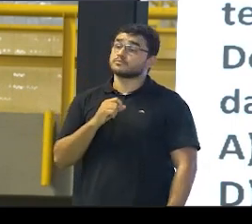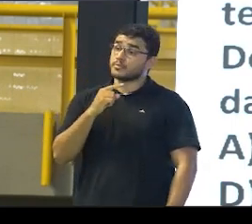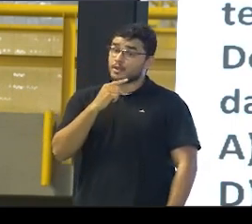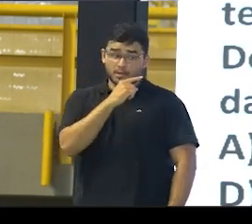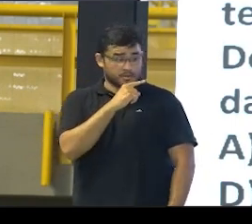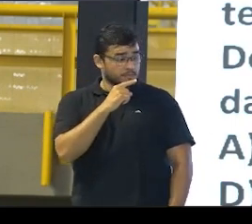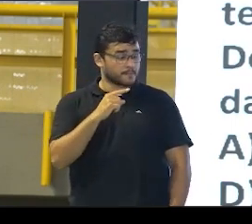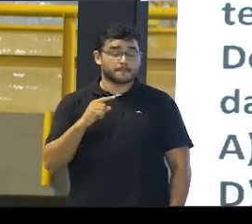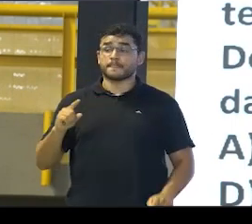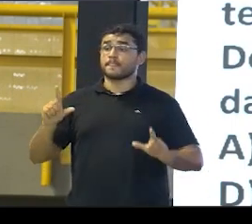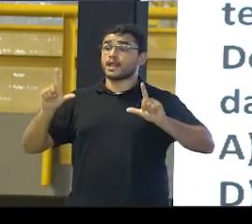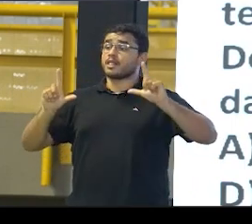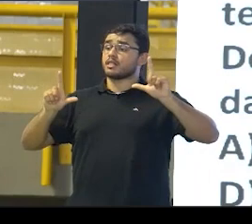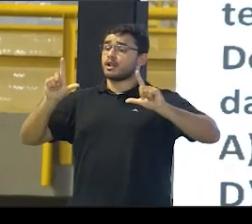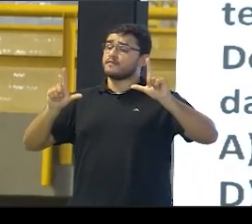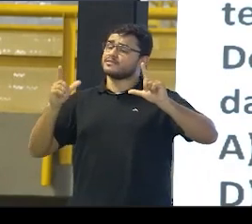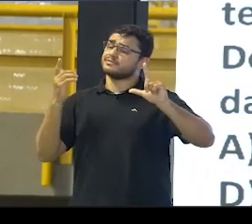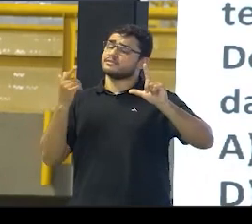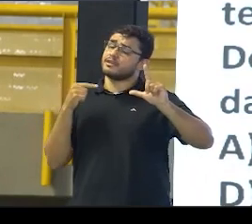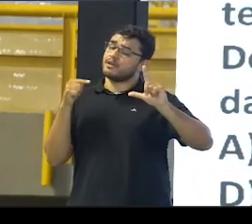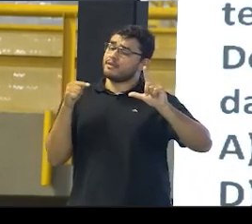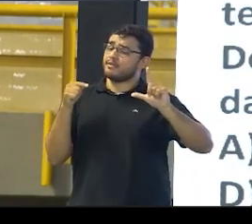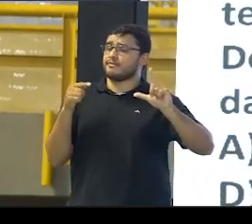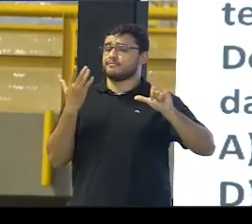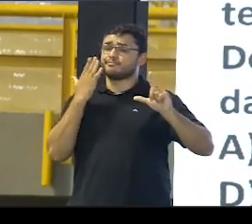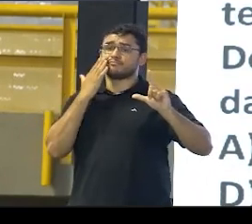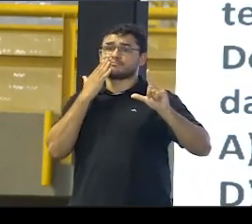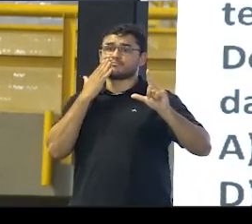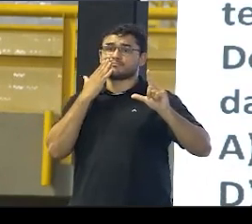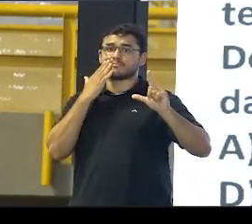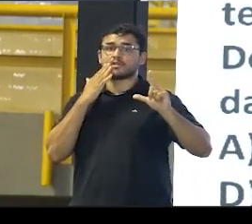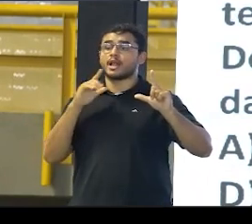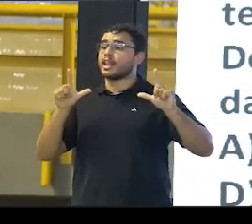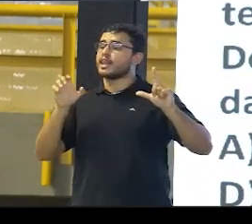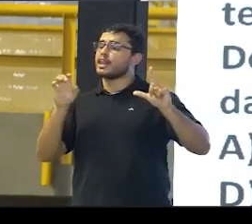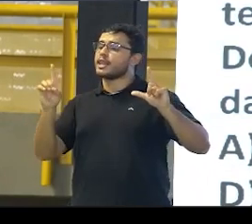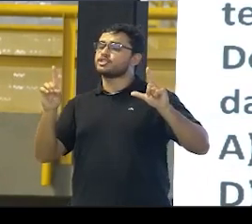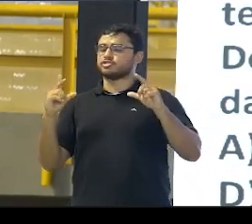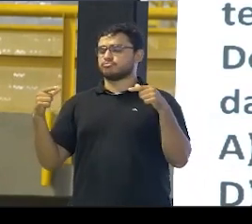8 por 4,5. Pode ser 1,6 por